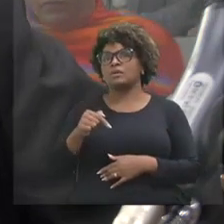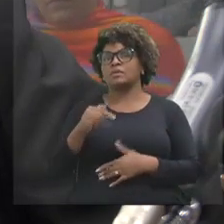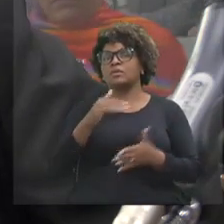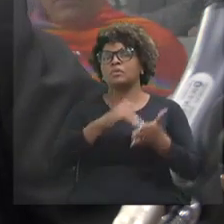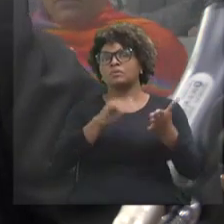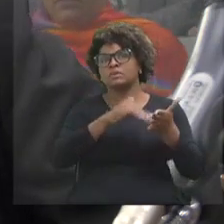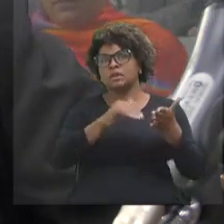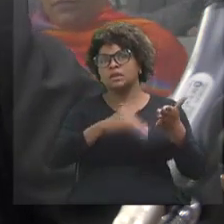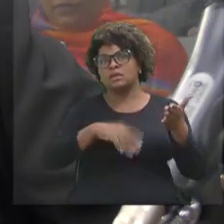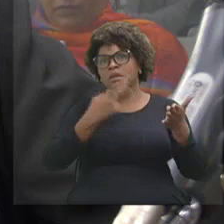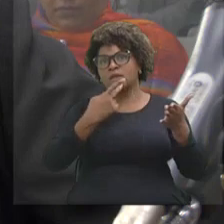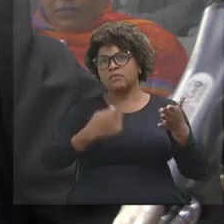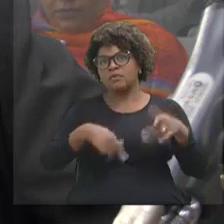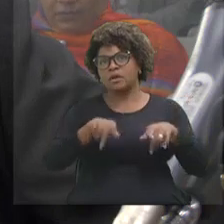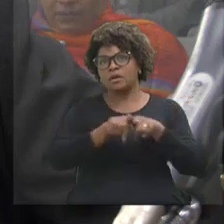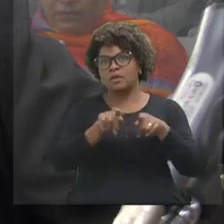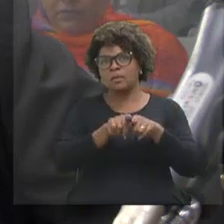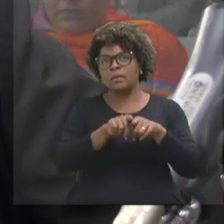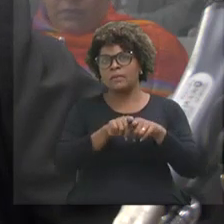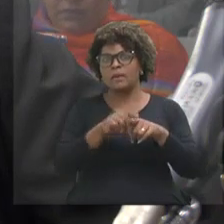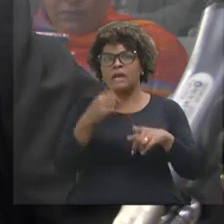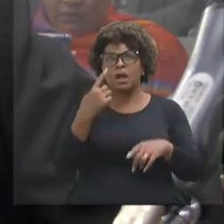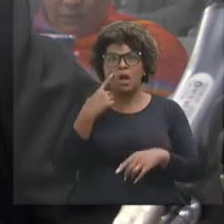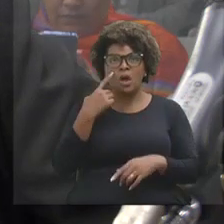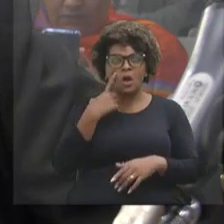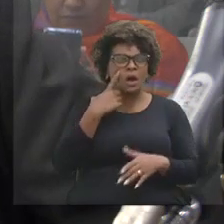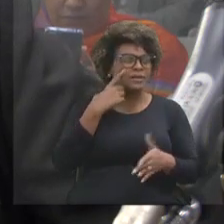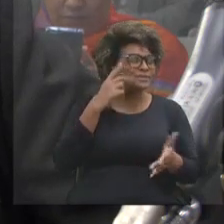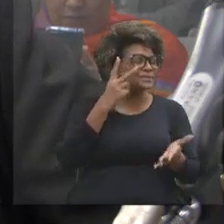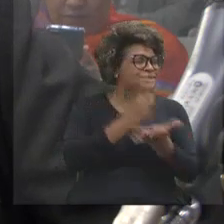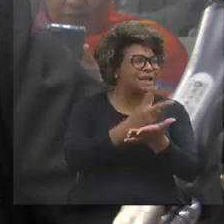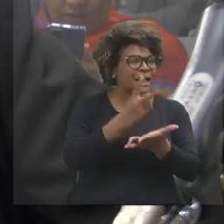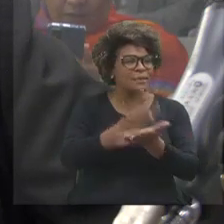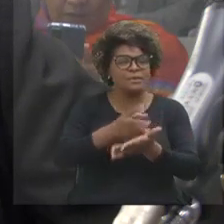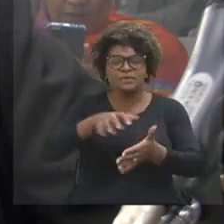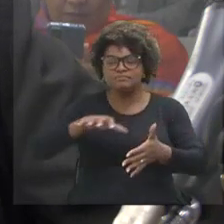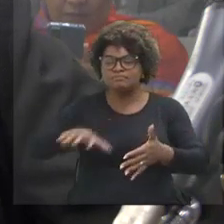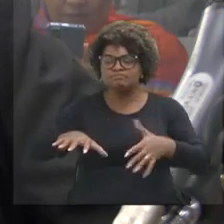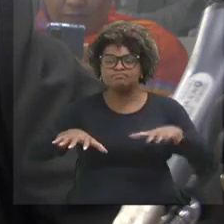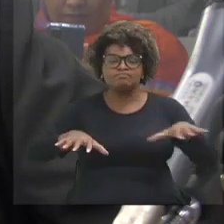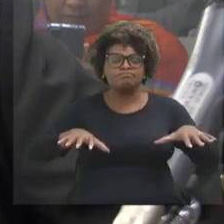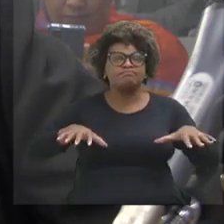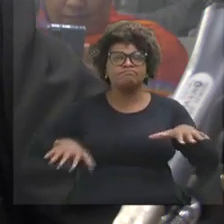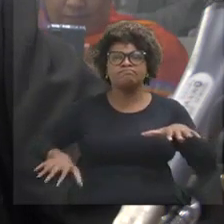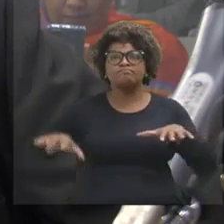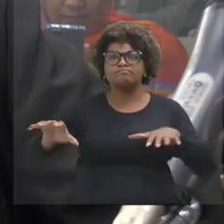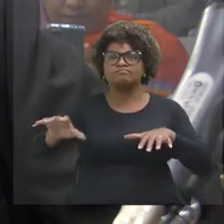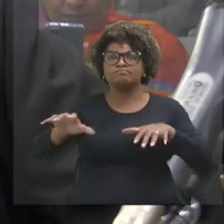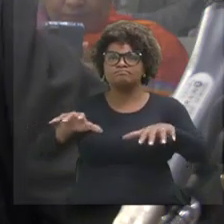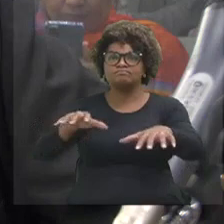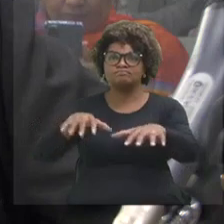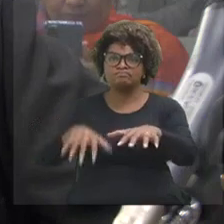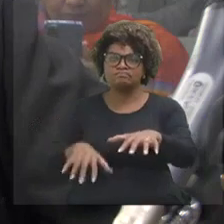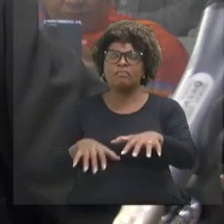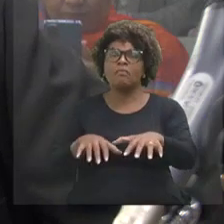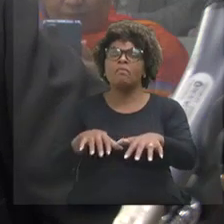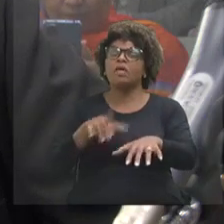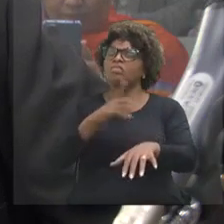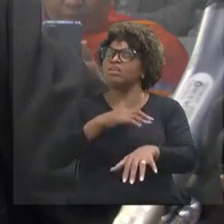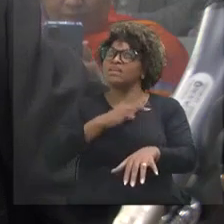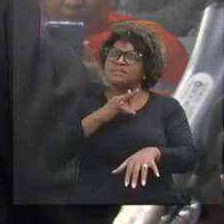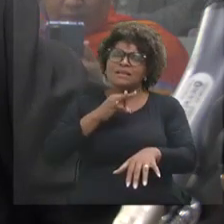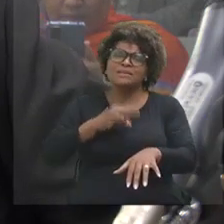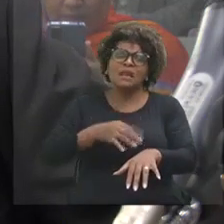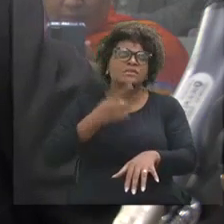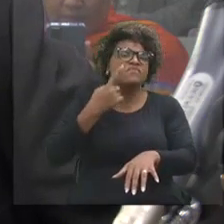falou a gente olha com carinho sempre as regiões pode ter certeza que a gente vai ouvir todas as regiões